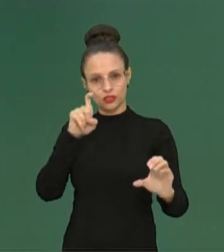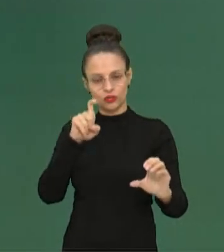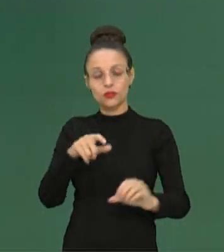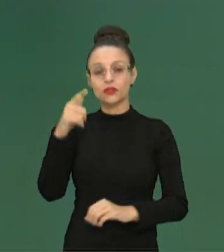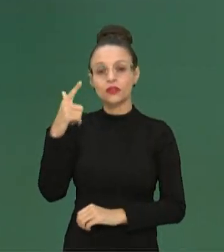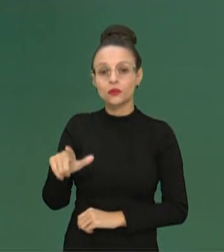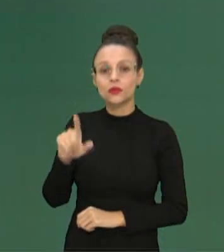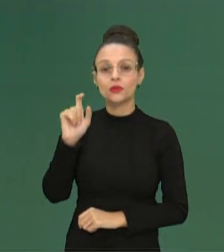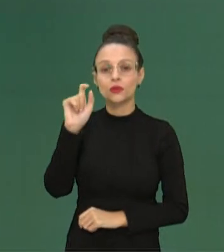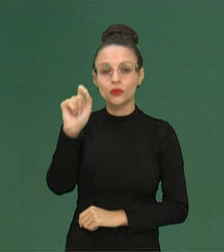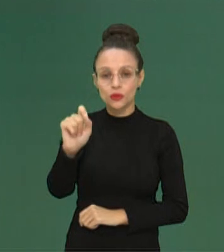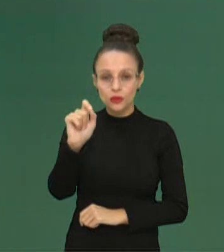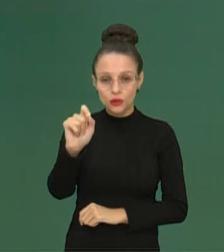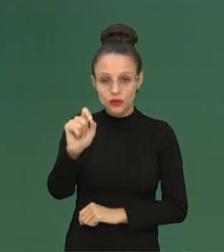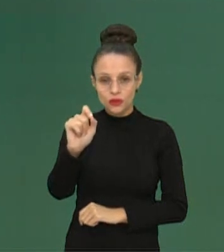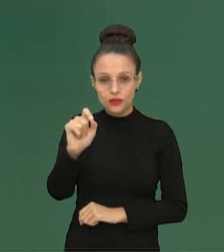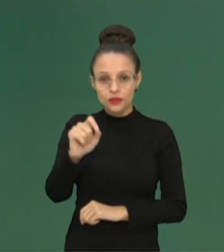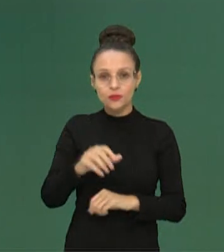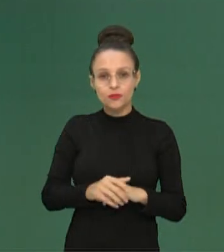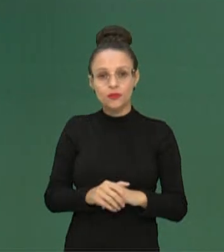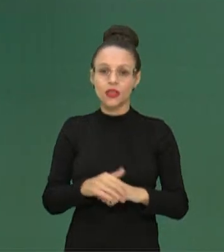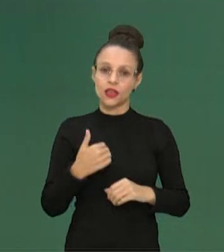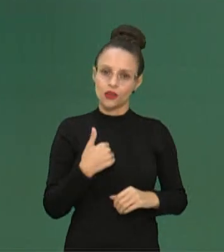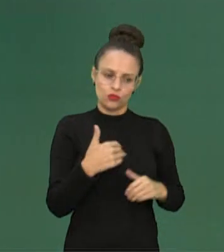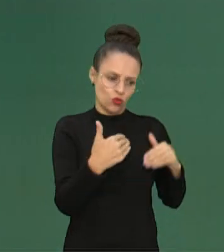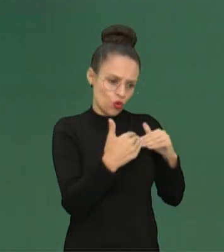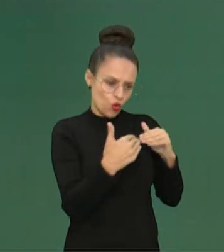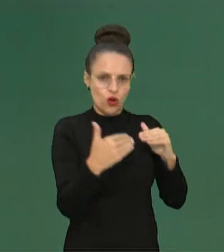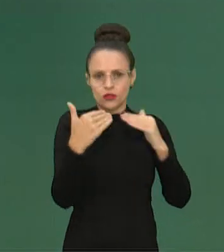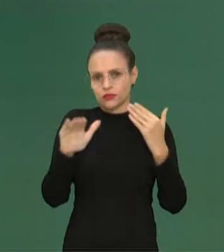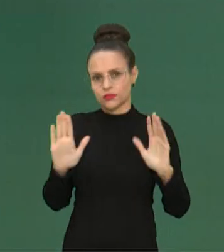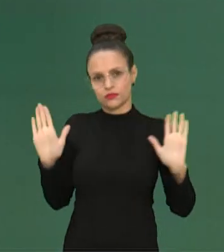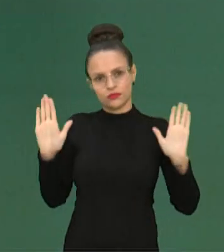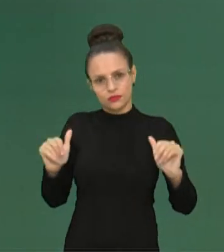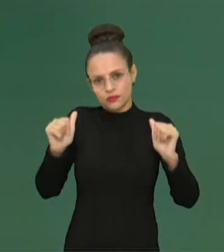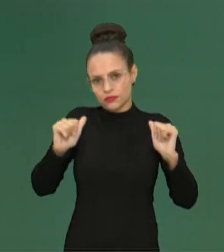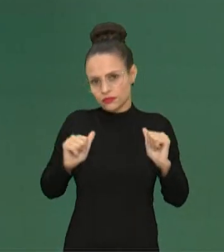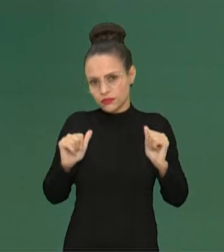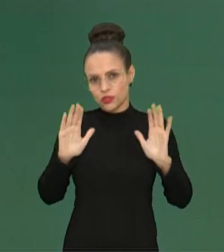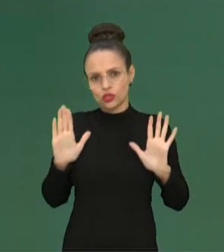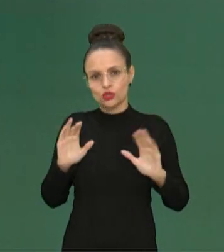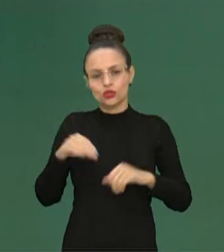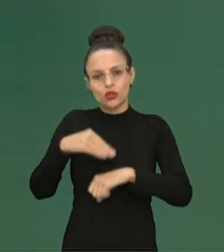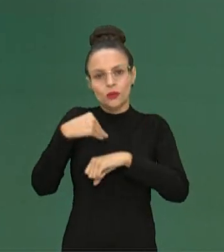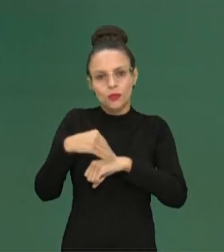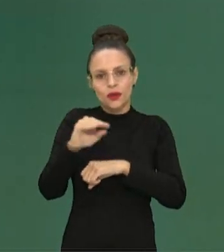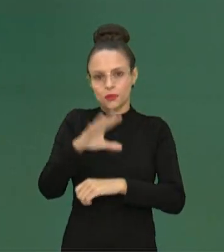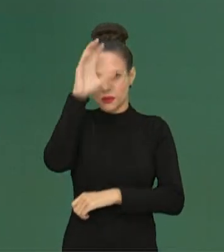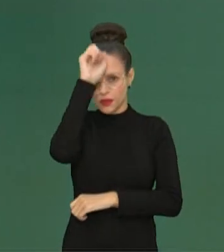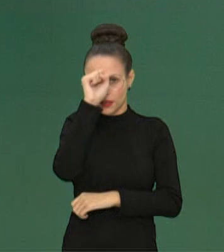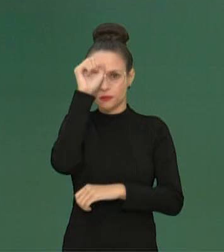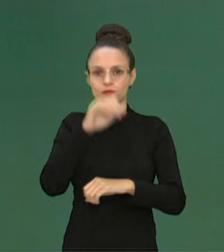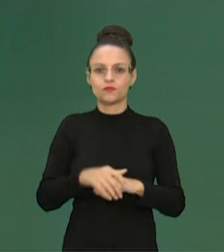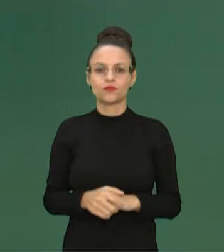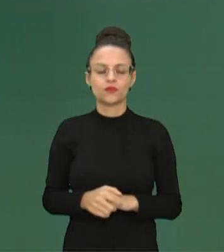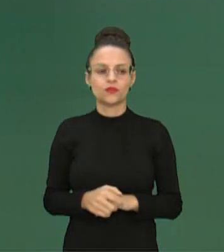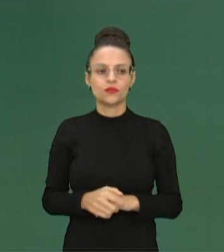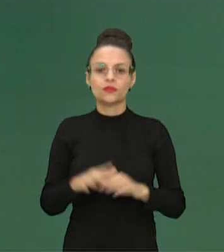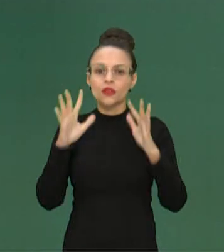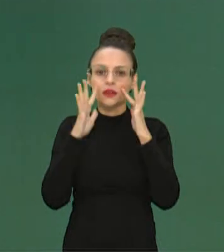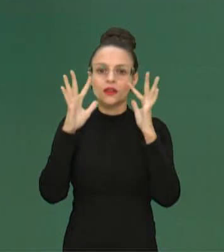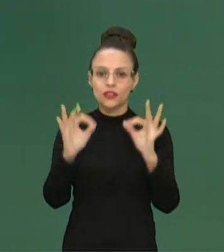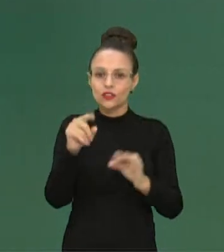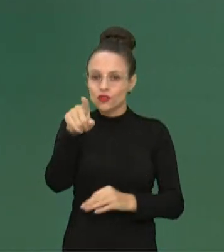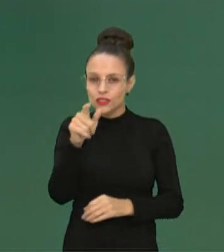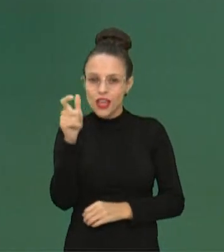Repito, nem ser a favor e nem ser contra nesse caso, só para aprendermos. Então fique atento o dia que você estiver assistindo